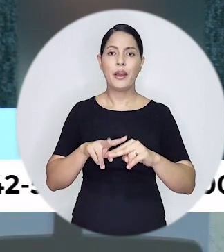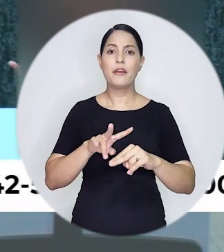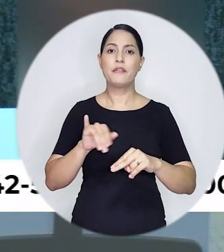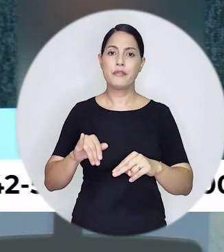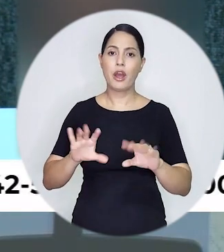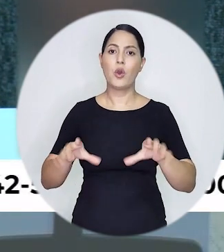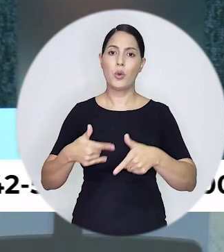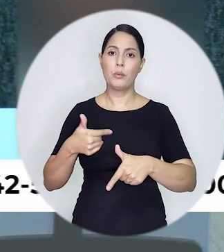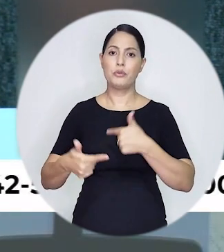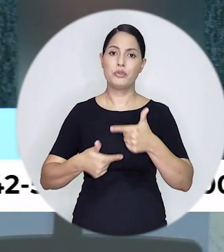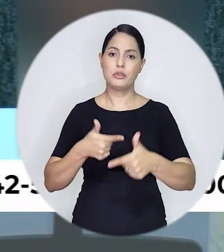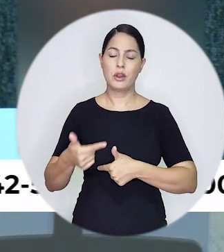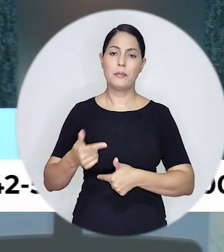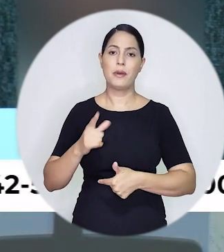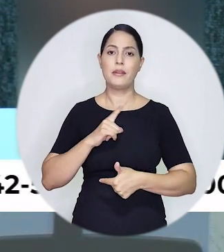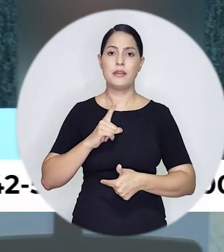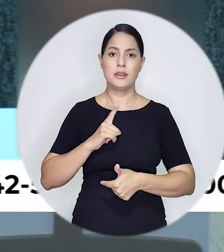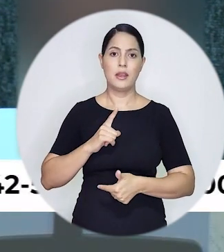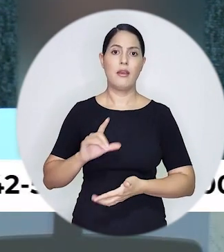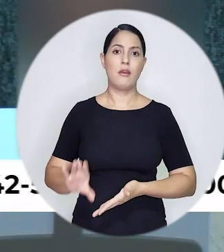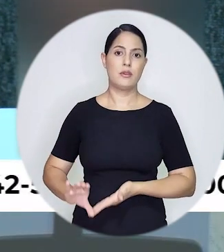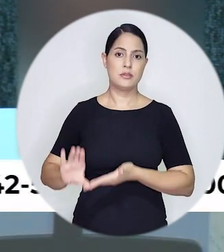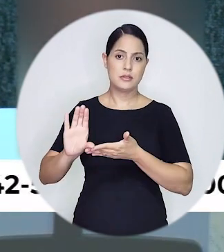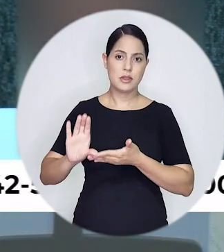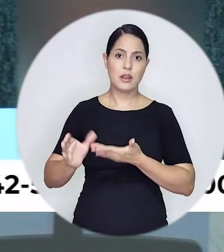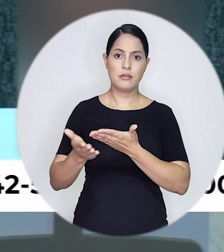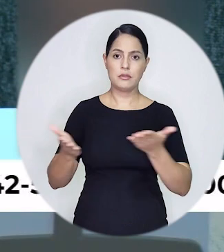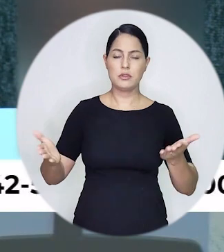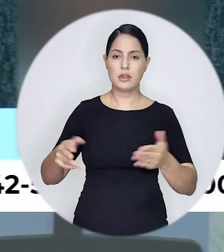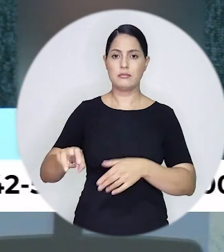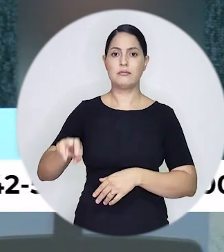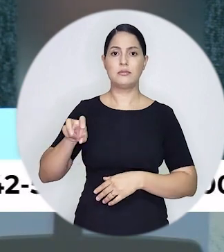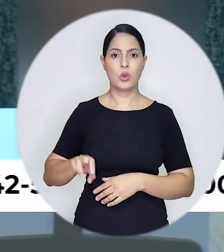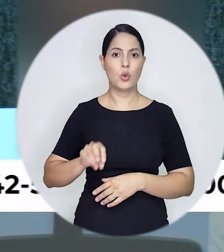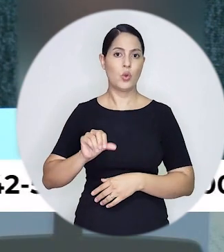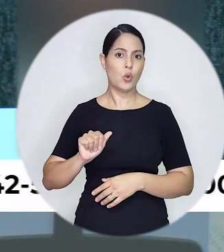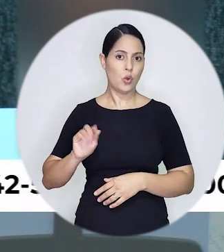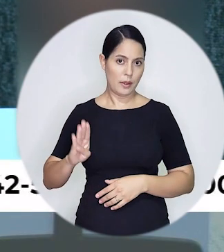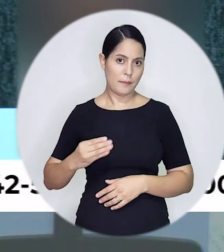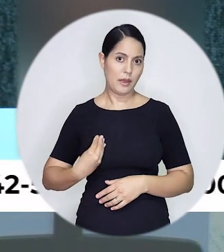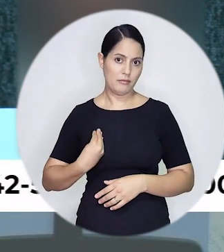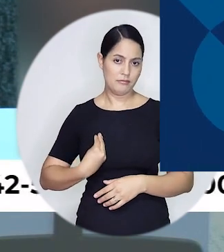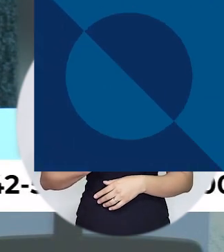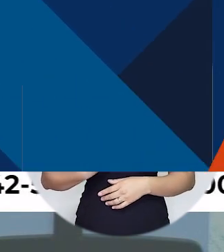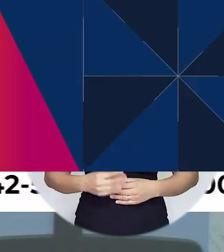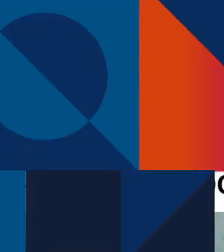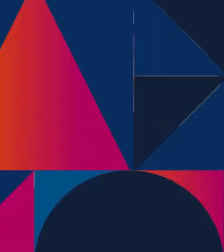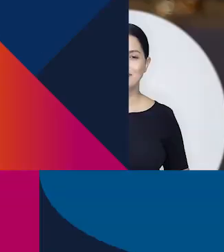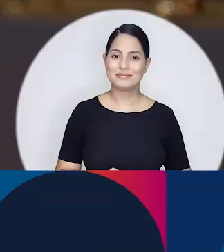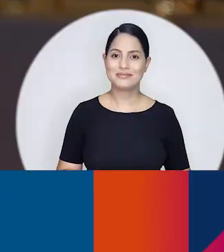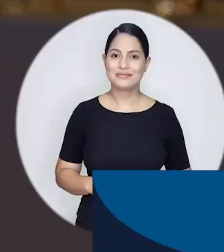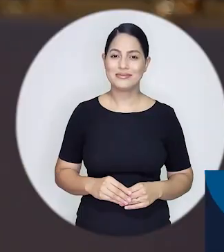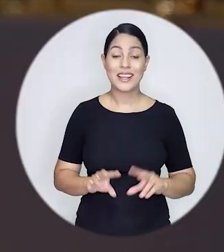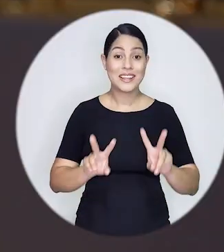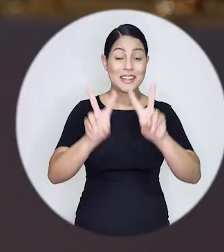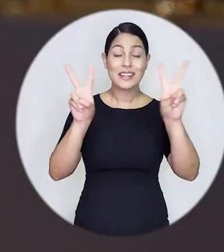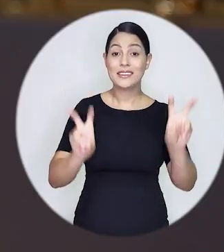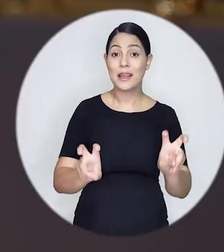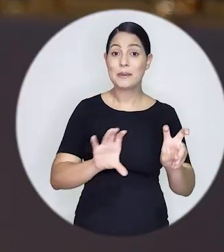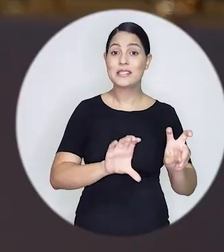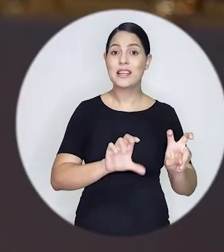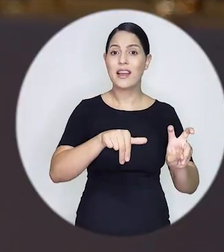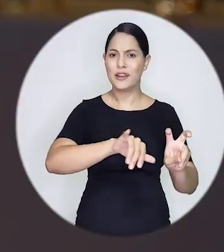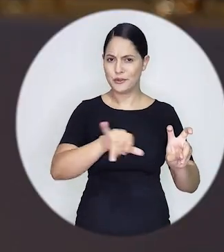será integrado o grupo pelos conselheiros que aqui têm assento representando a OAB. Falando em